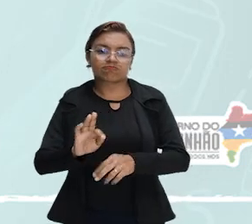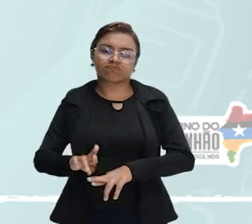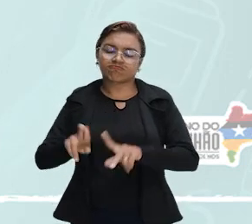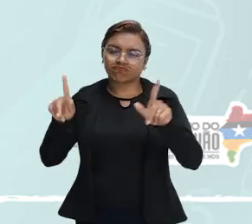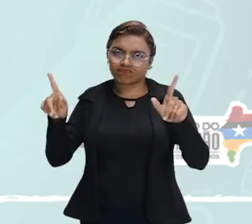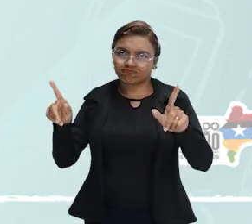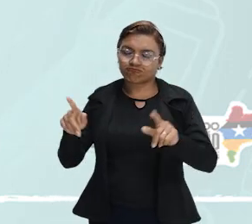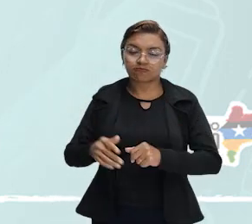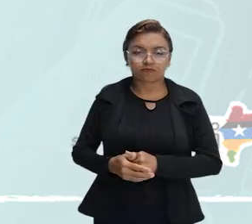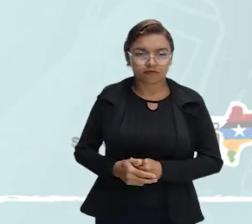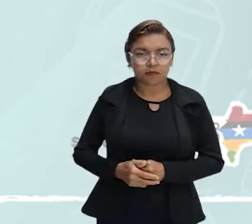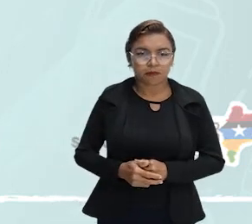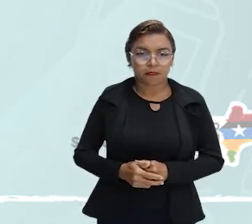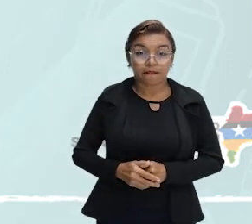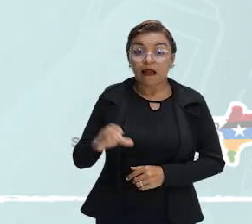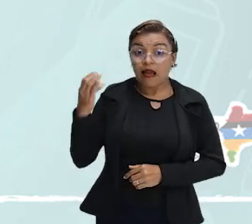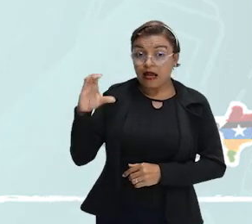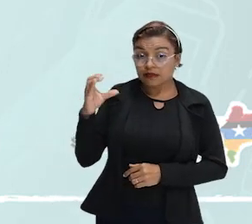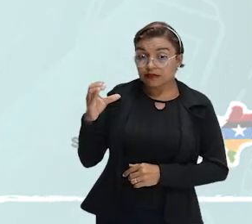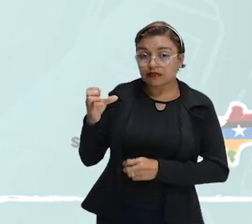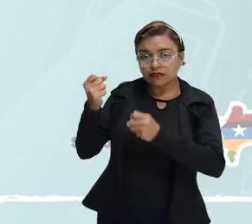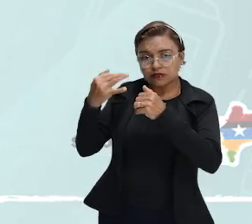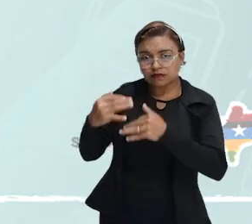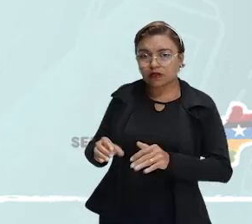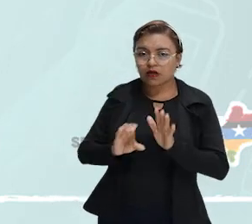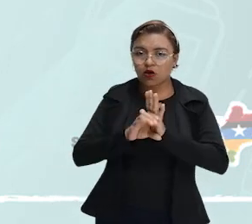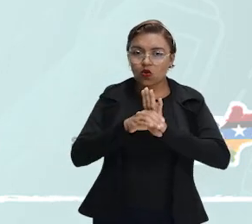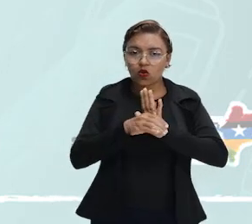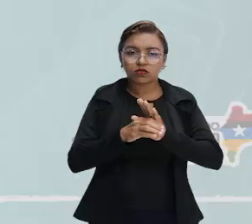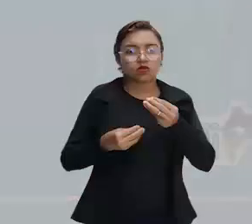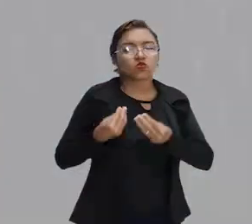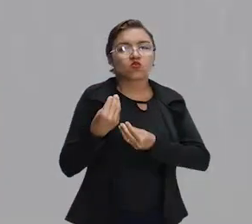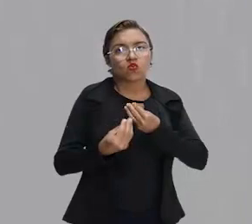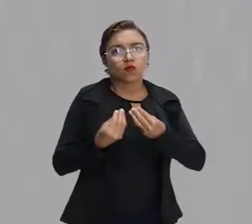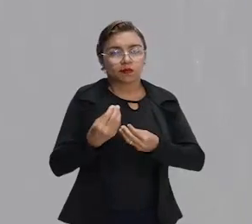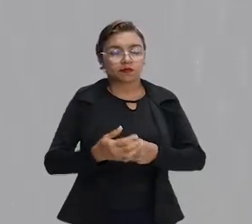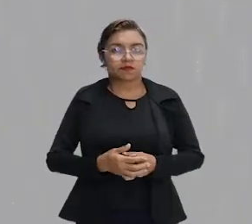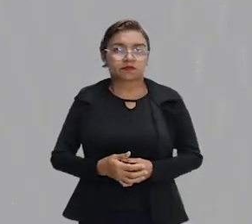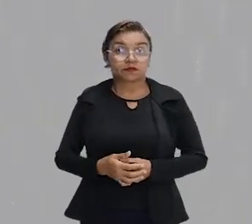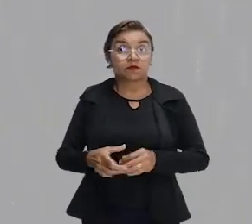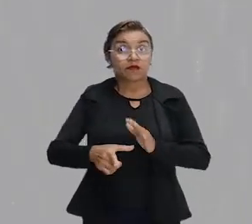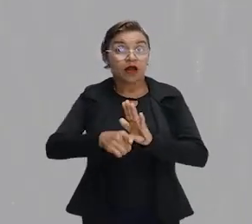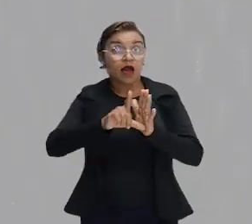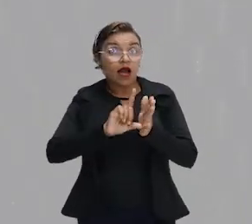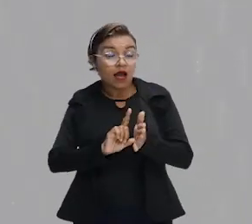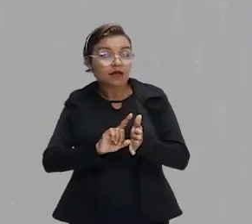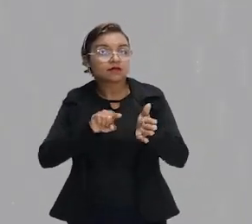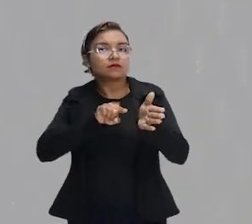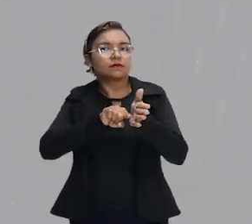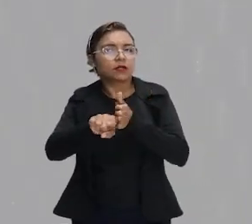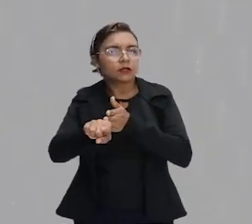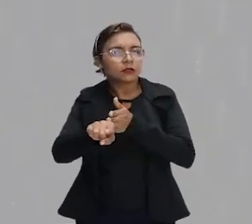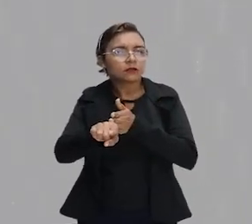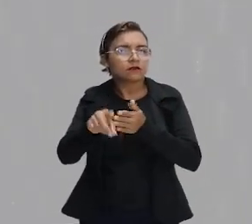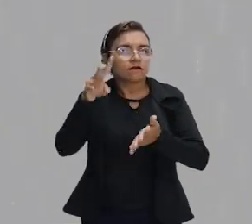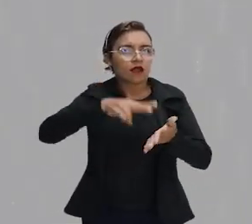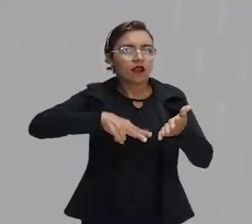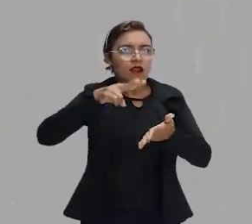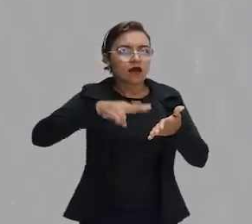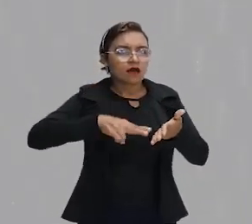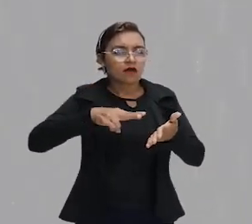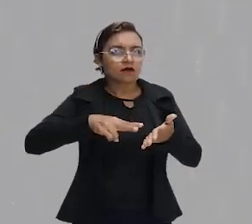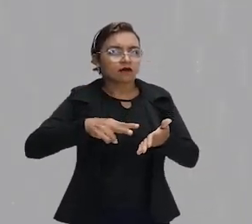equivocada. Cientificamente, esse conceito é definido como... Então, antes de eu ler as alternativas, pessoal,